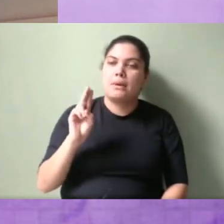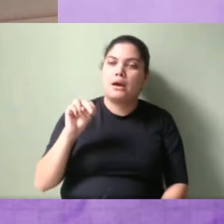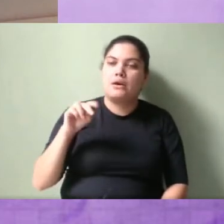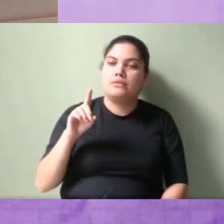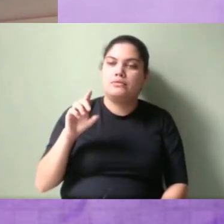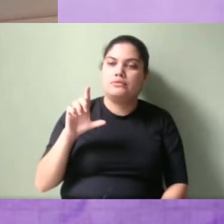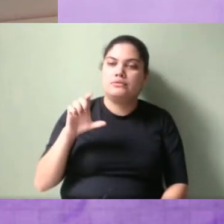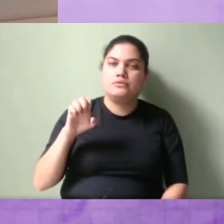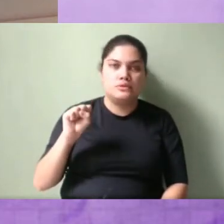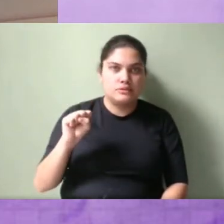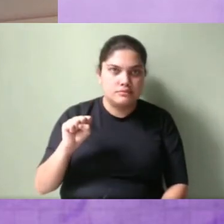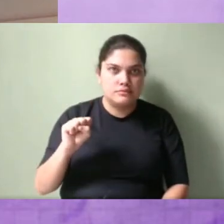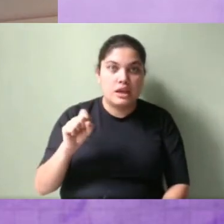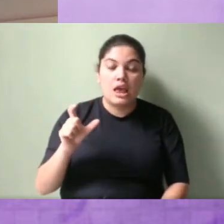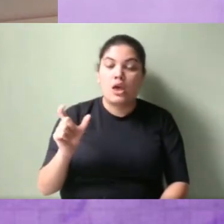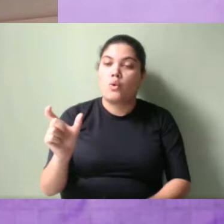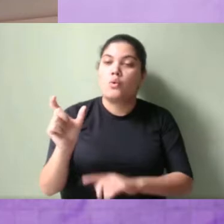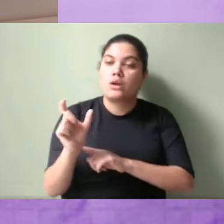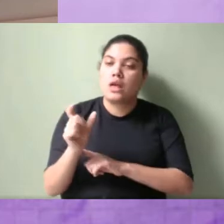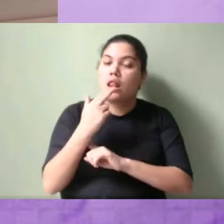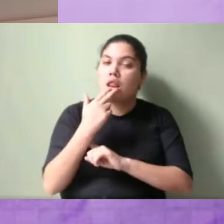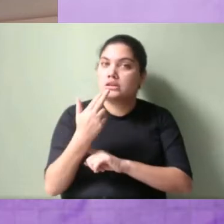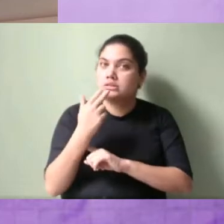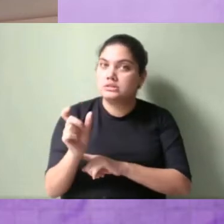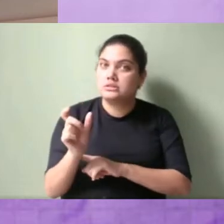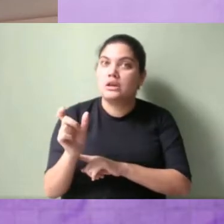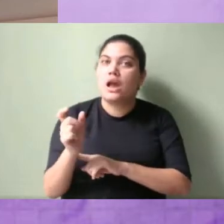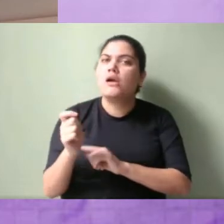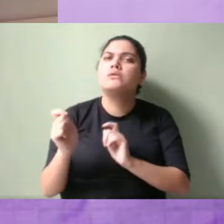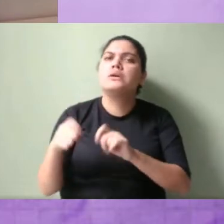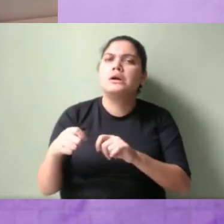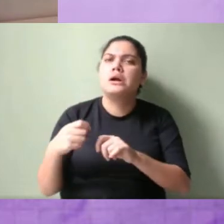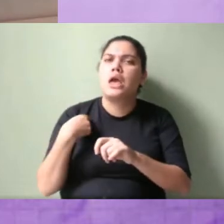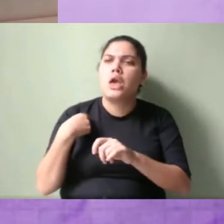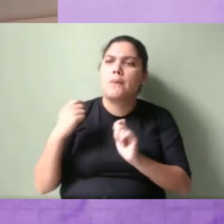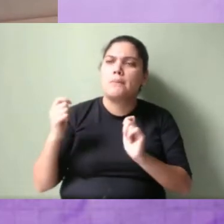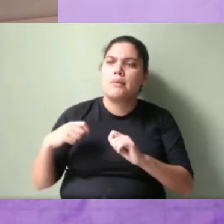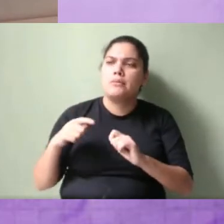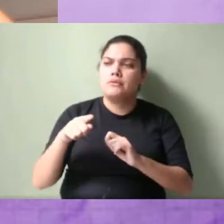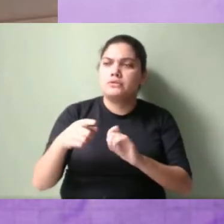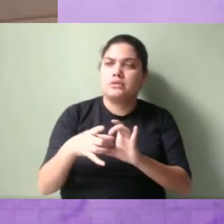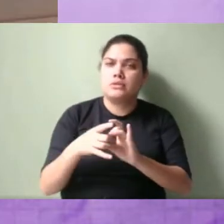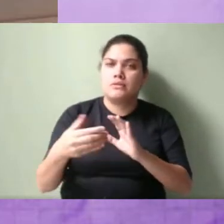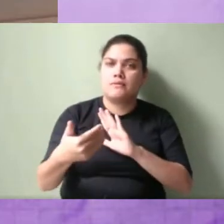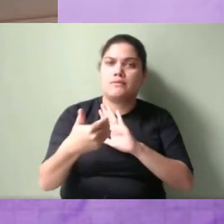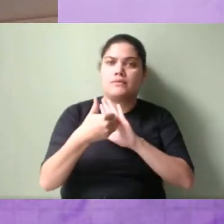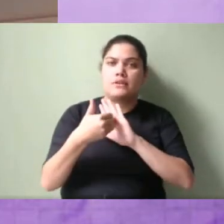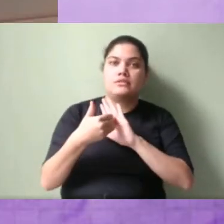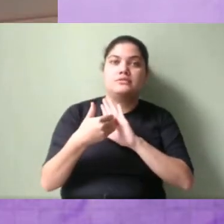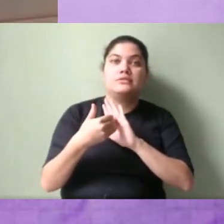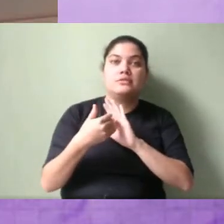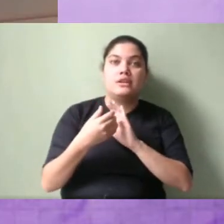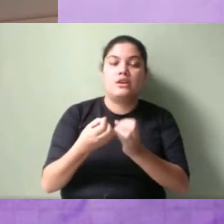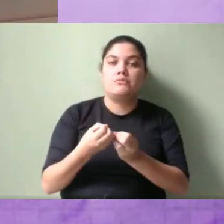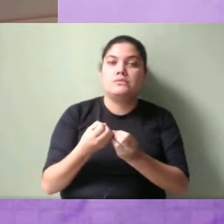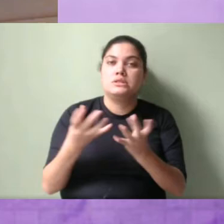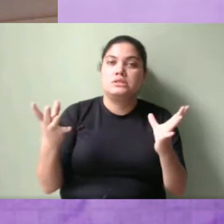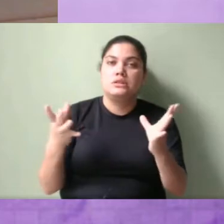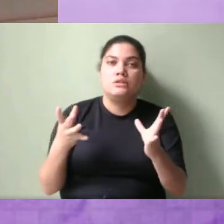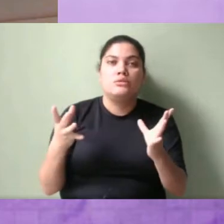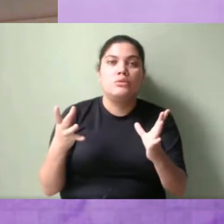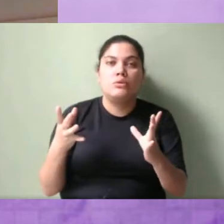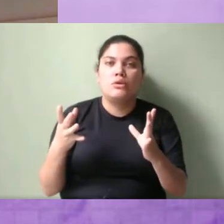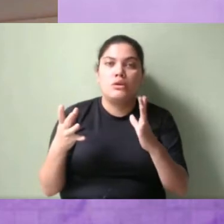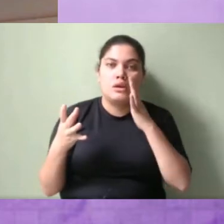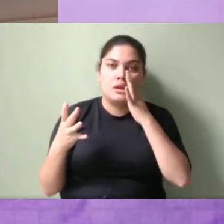Infelizmente o português não tem uma palavra legal, né? Em inglês tem a palavra boundary, que eu acho sensacional, porque é isso. É a fronteira